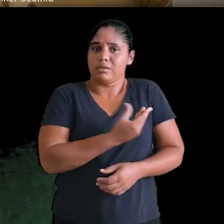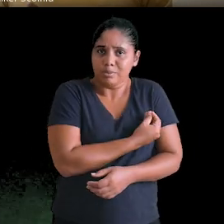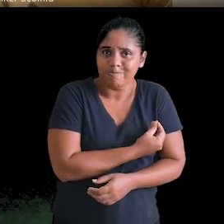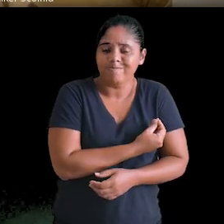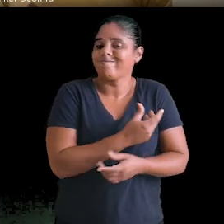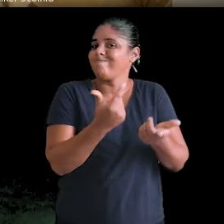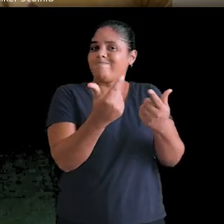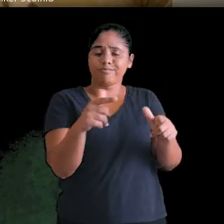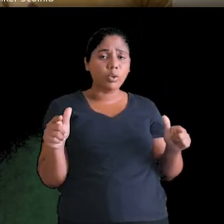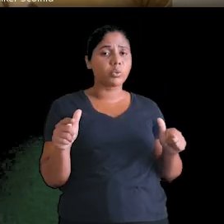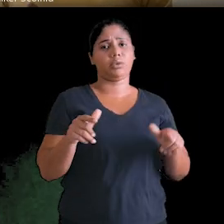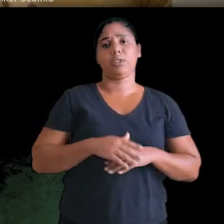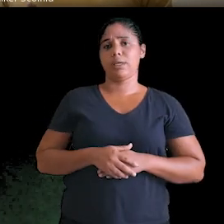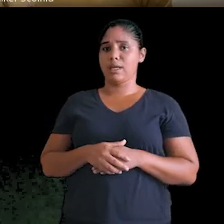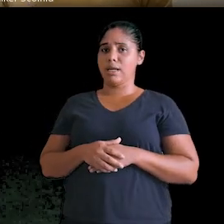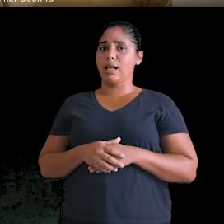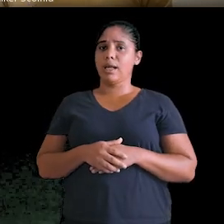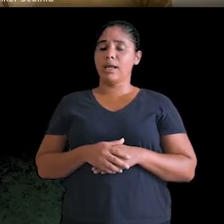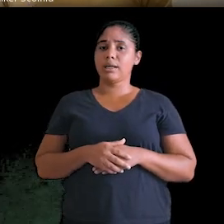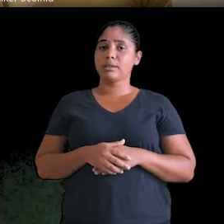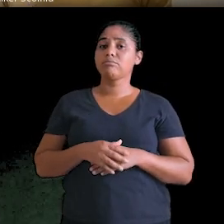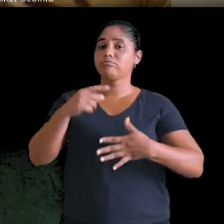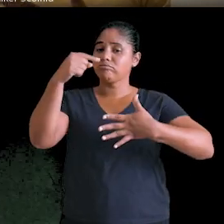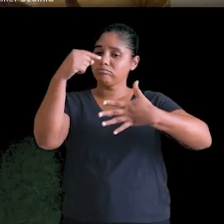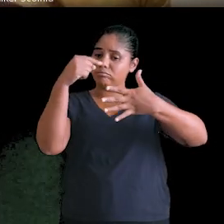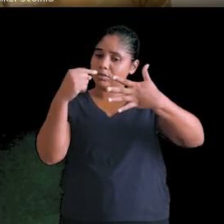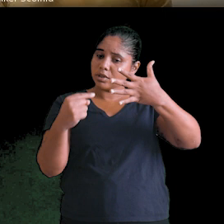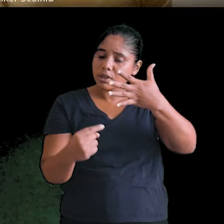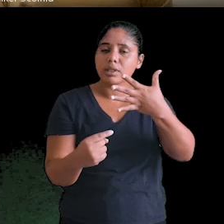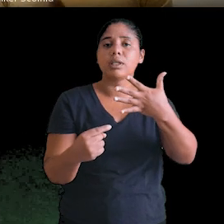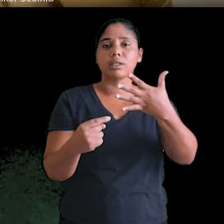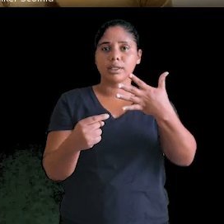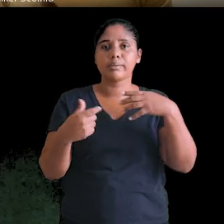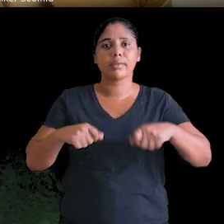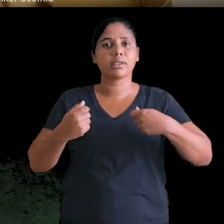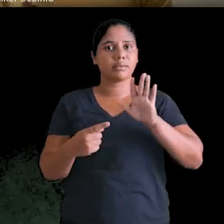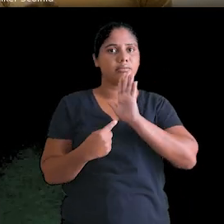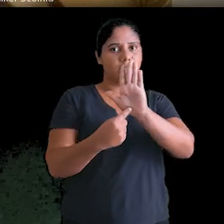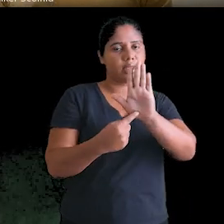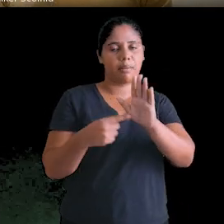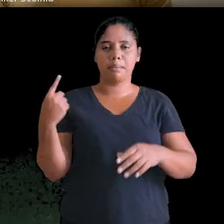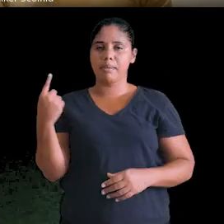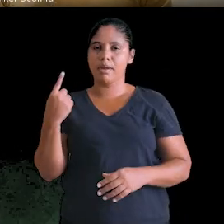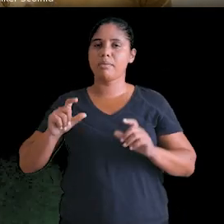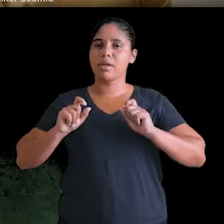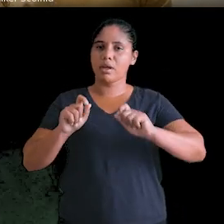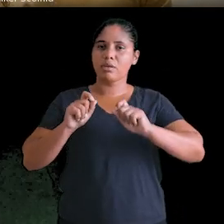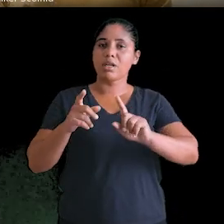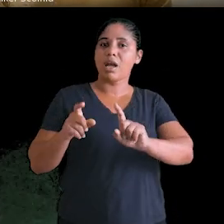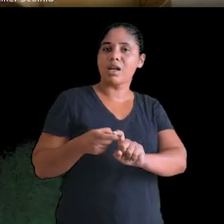tem alguns pontos que a gente deve ser destacados. Que o primeiro dele é a questão da suspensão